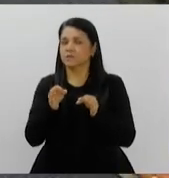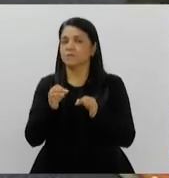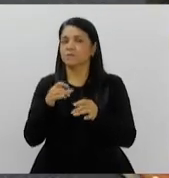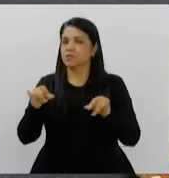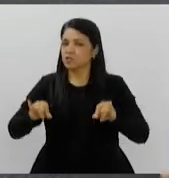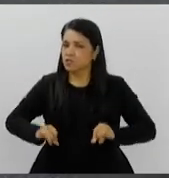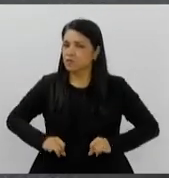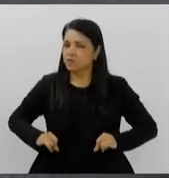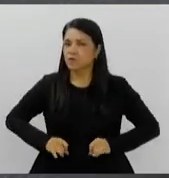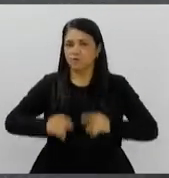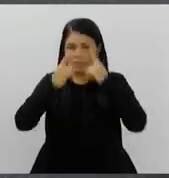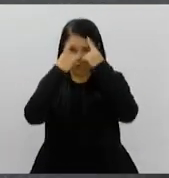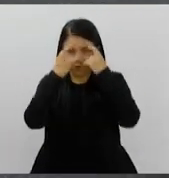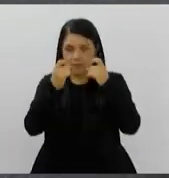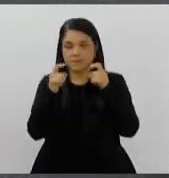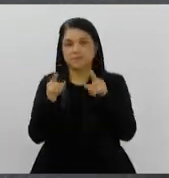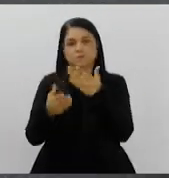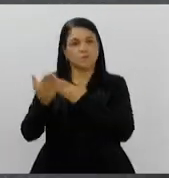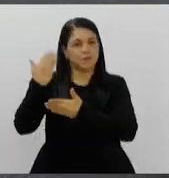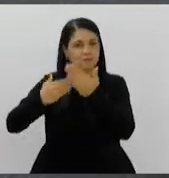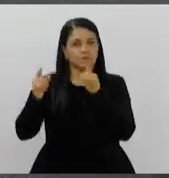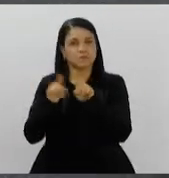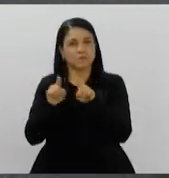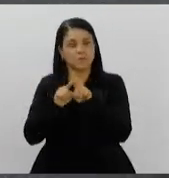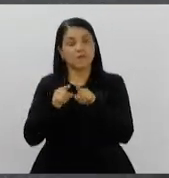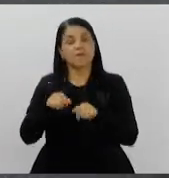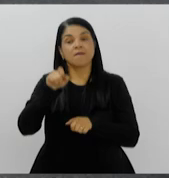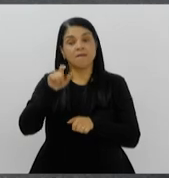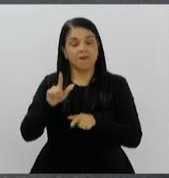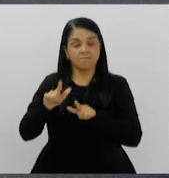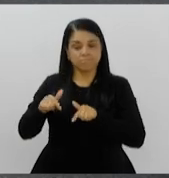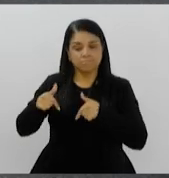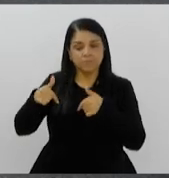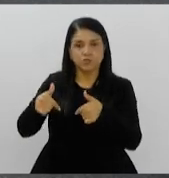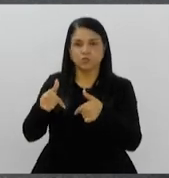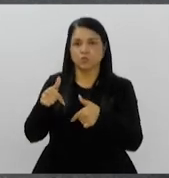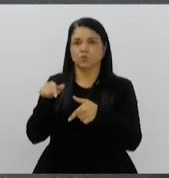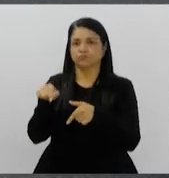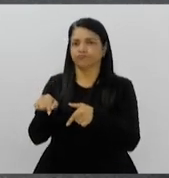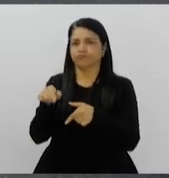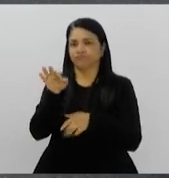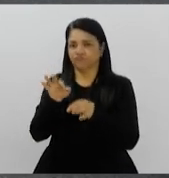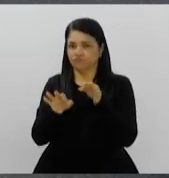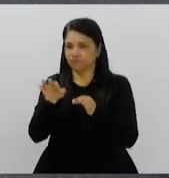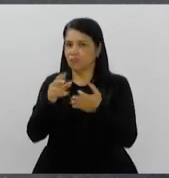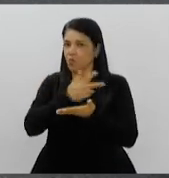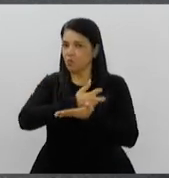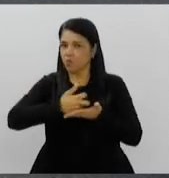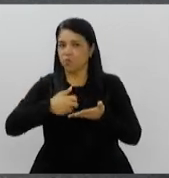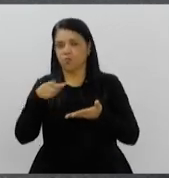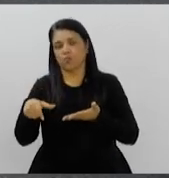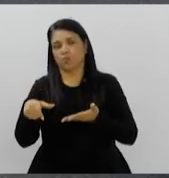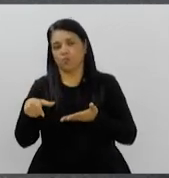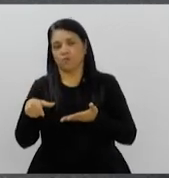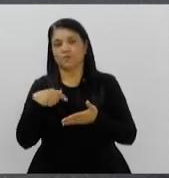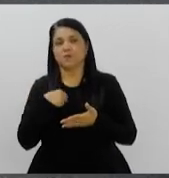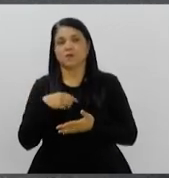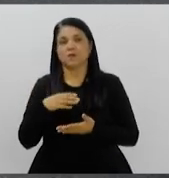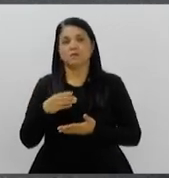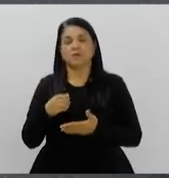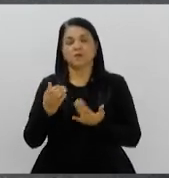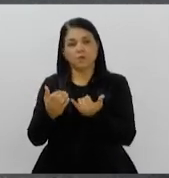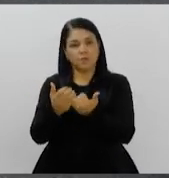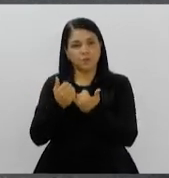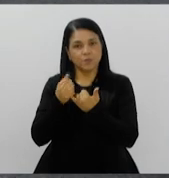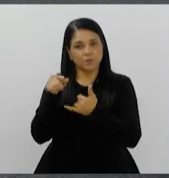violência e justiça com quem praticou, sendo julgado e punido. Quando a gente tem o tombamento de Cambaíba e que